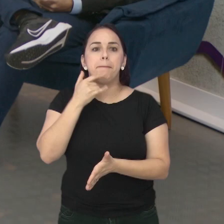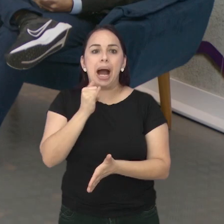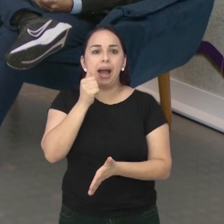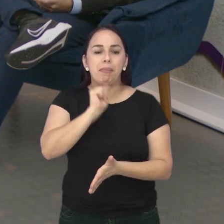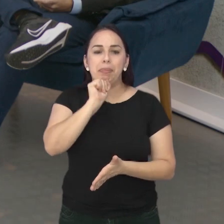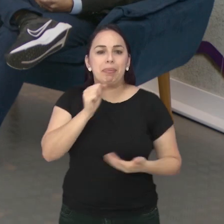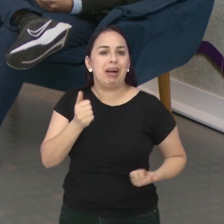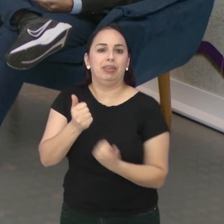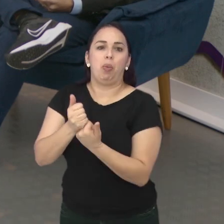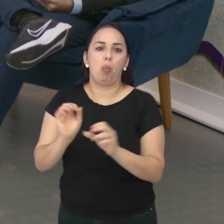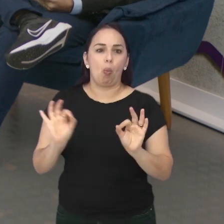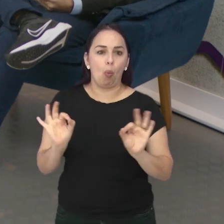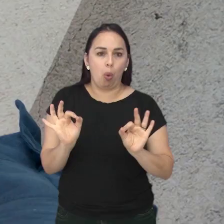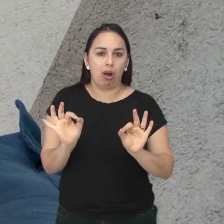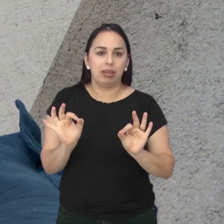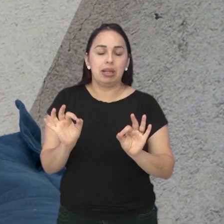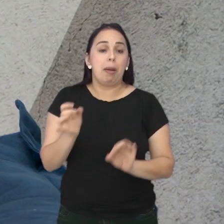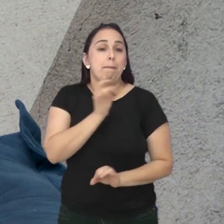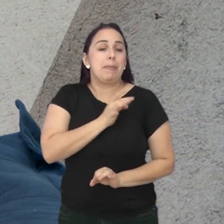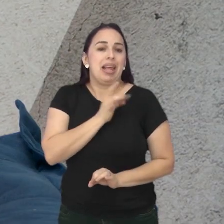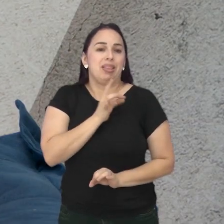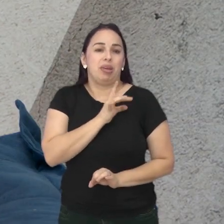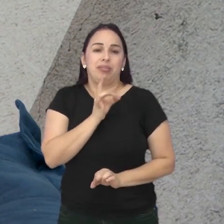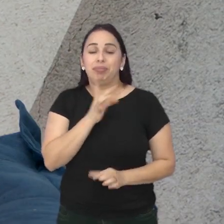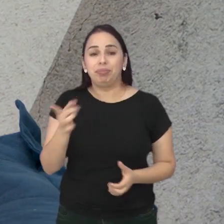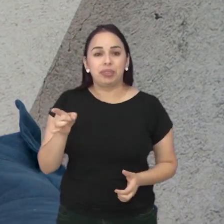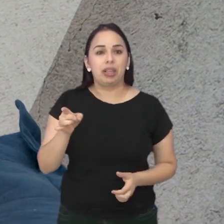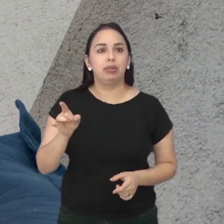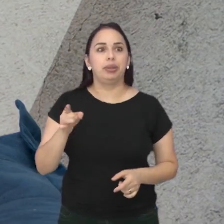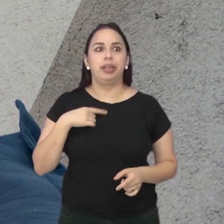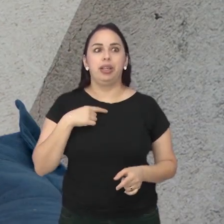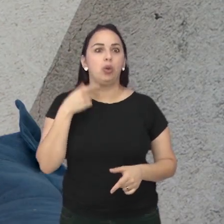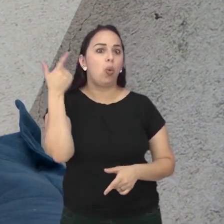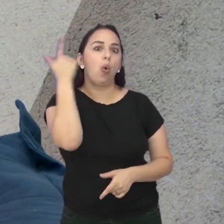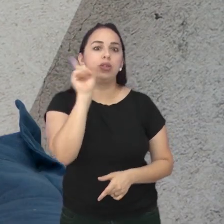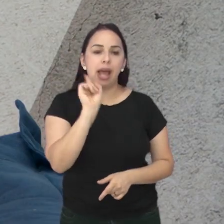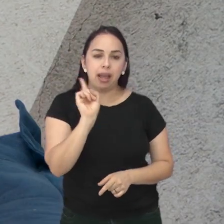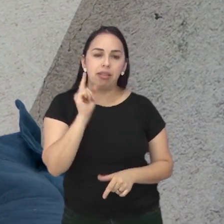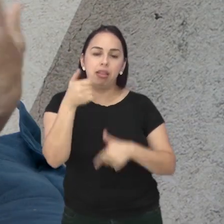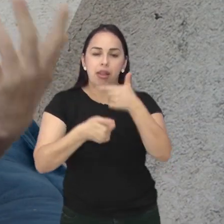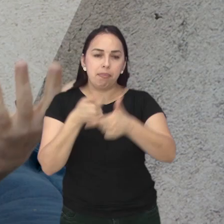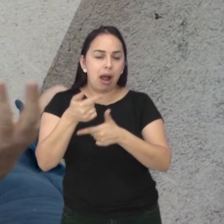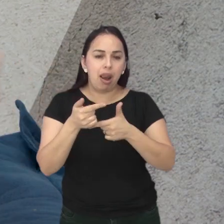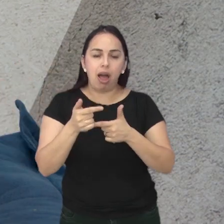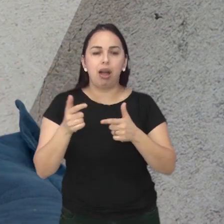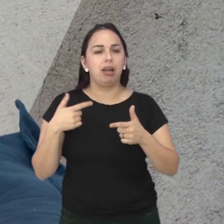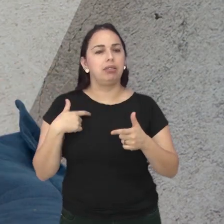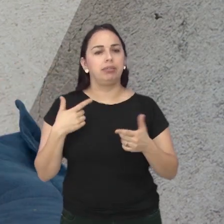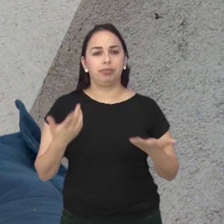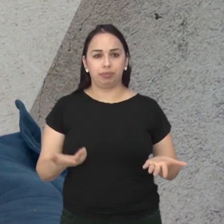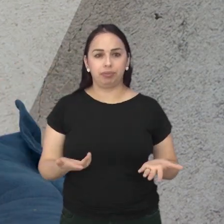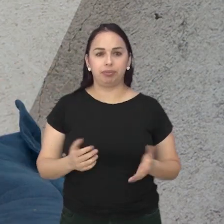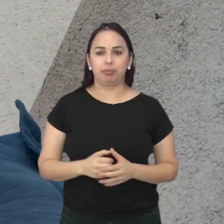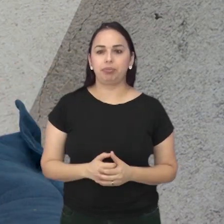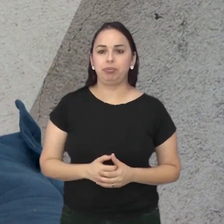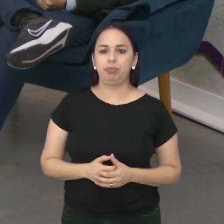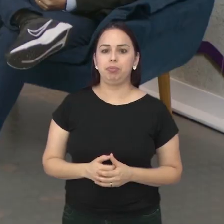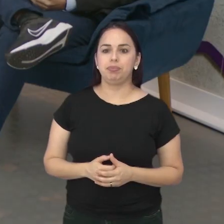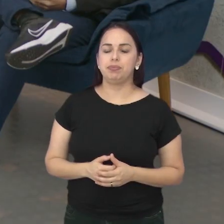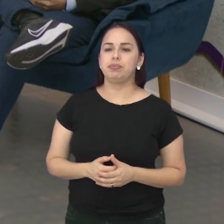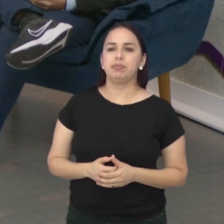dando aquele apoio por medo de justamente o mercado de trabalho não acolha essa pessoa,